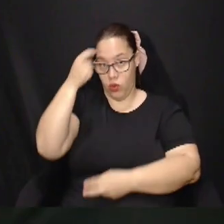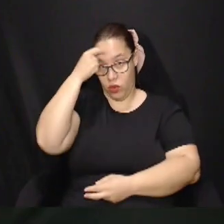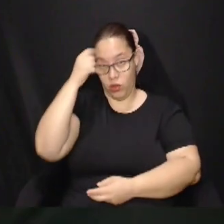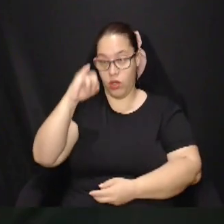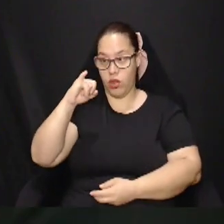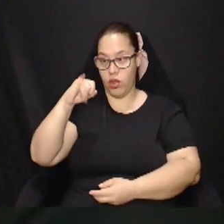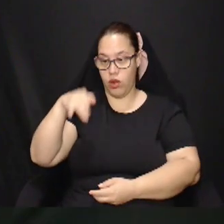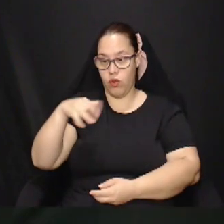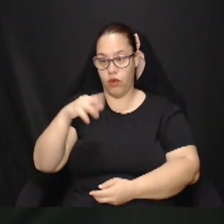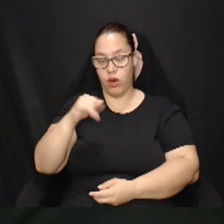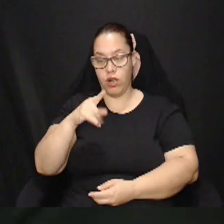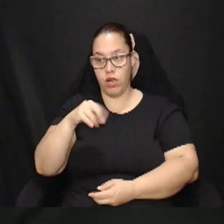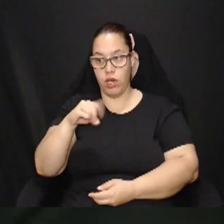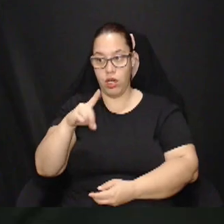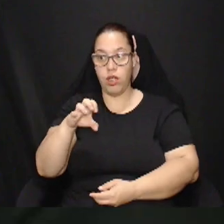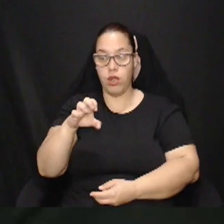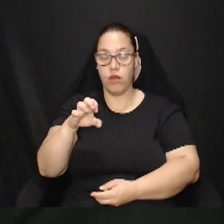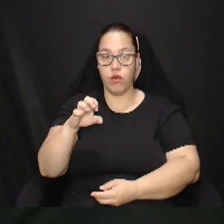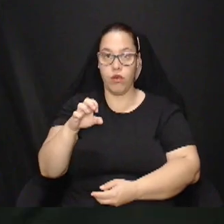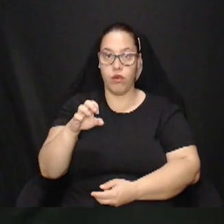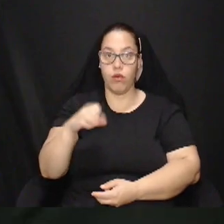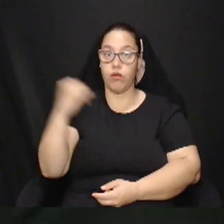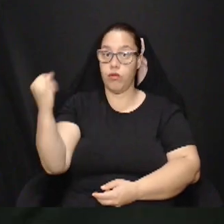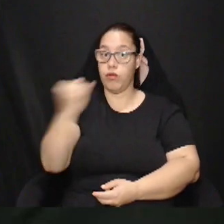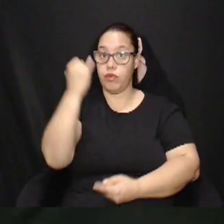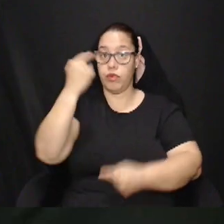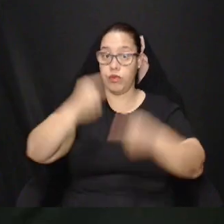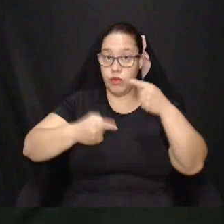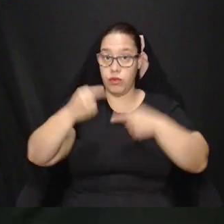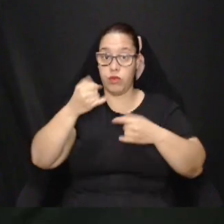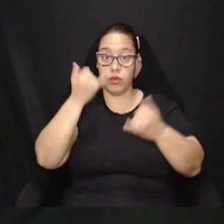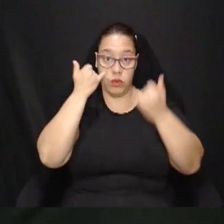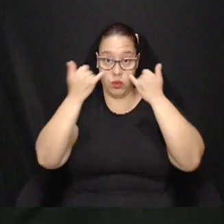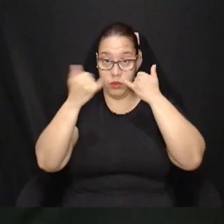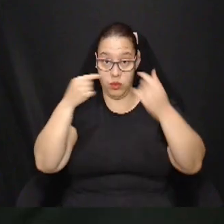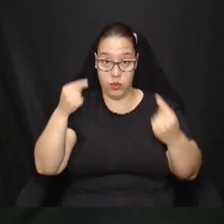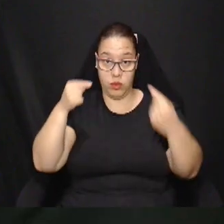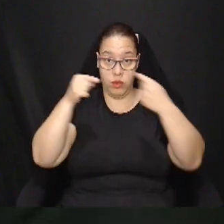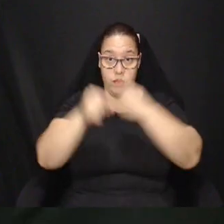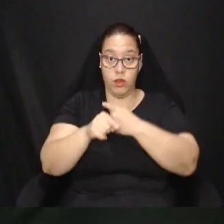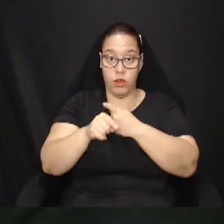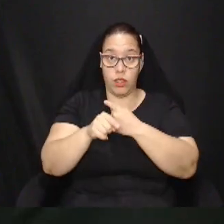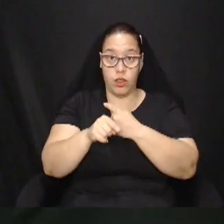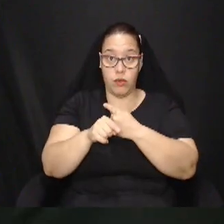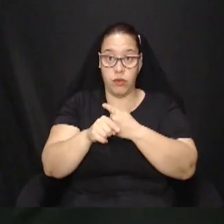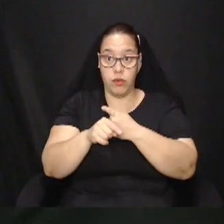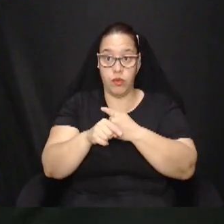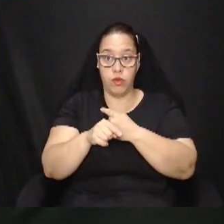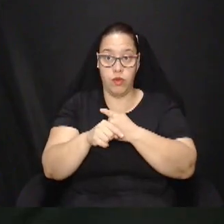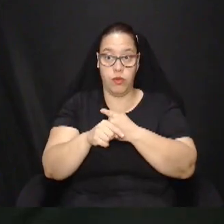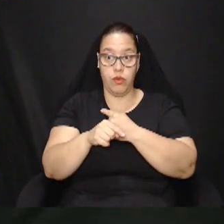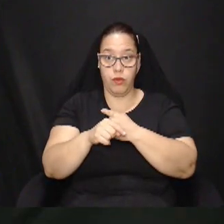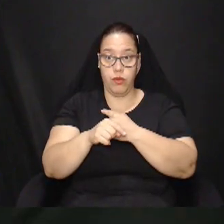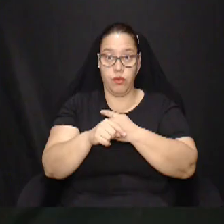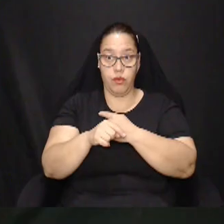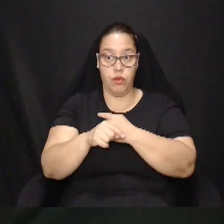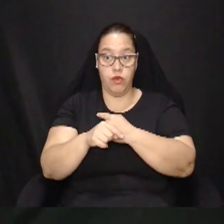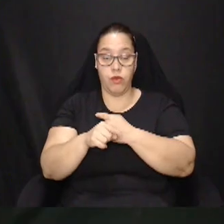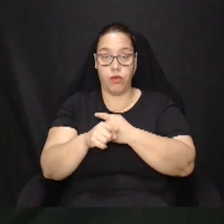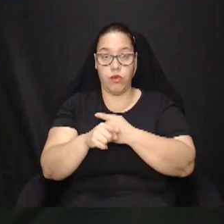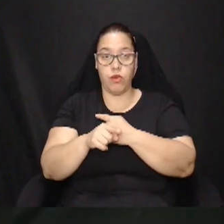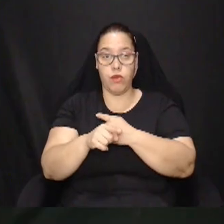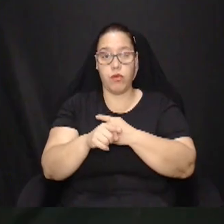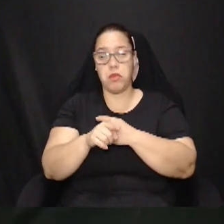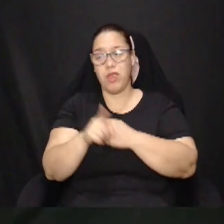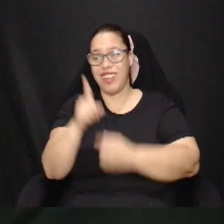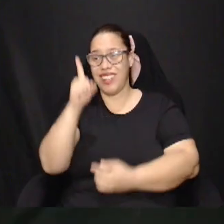que é importante para discutir, informar, combater esse estigma, né, em torno dessa dificuldade